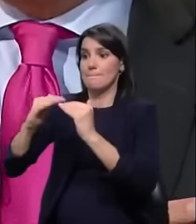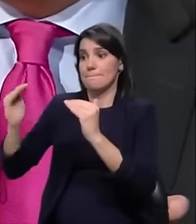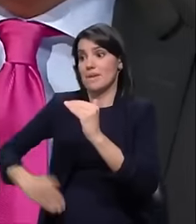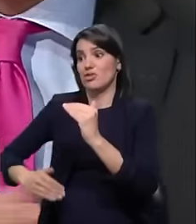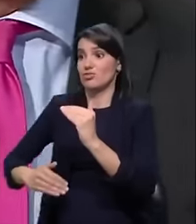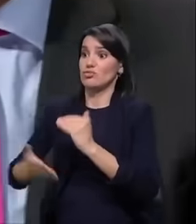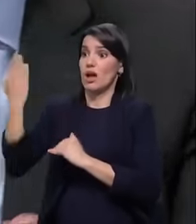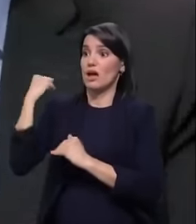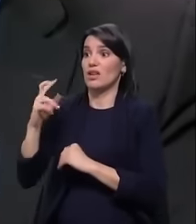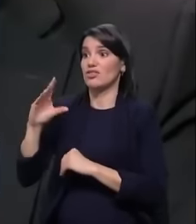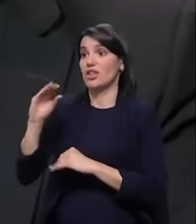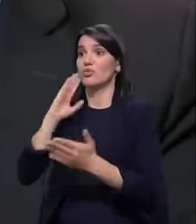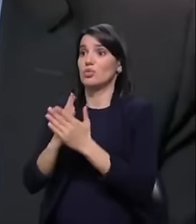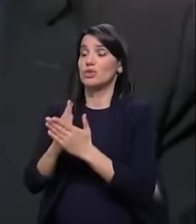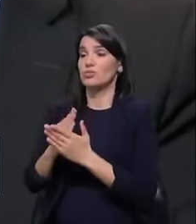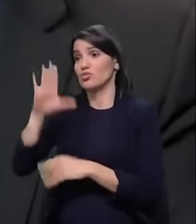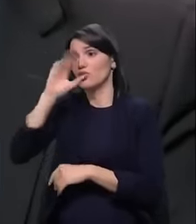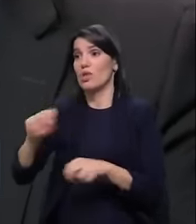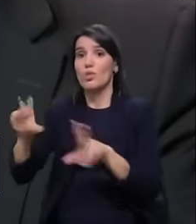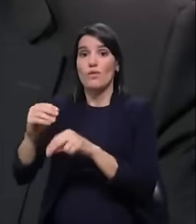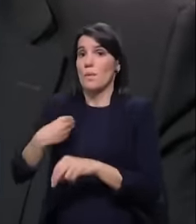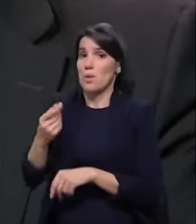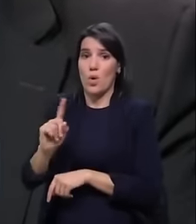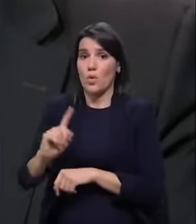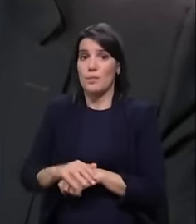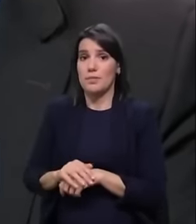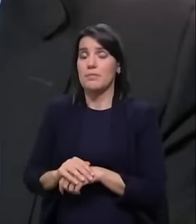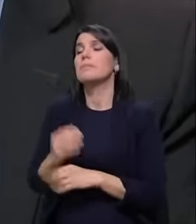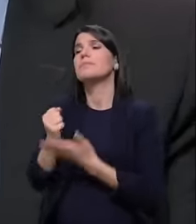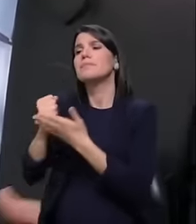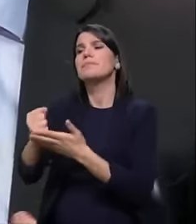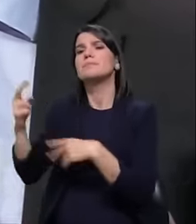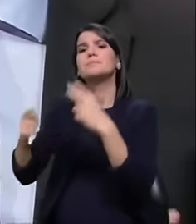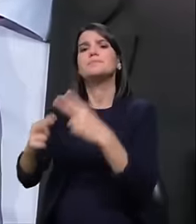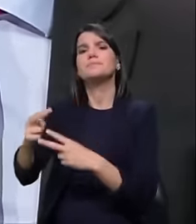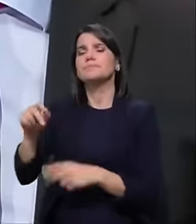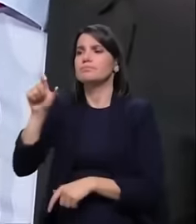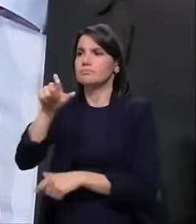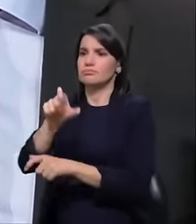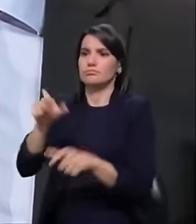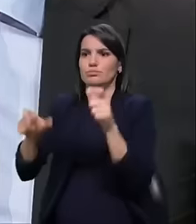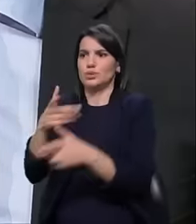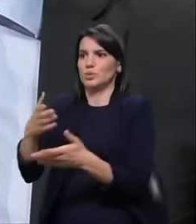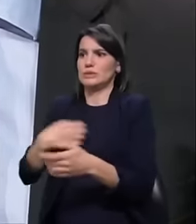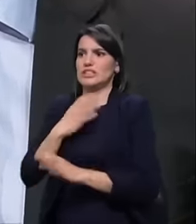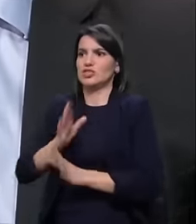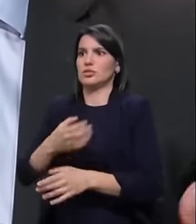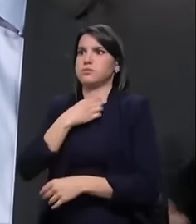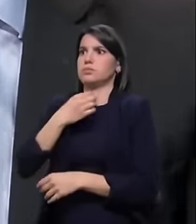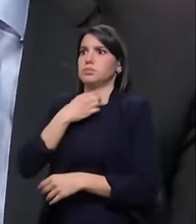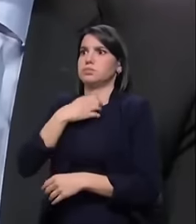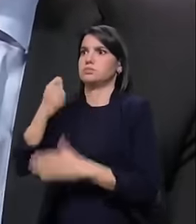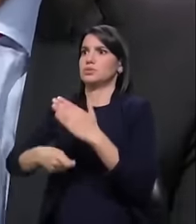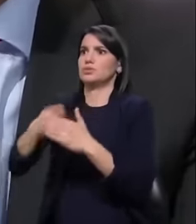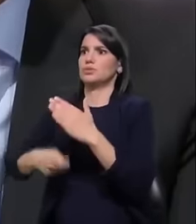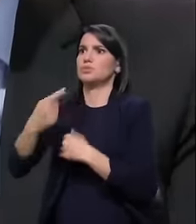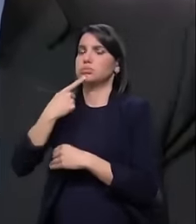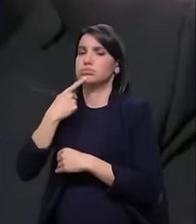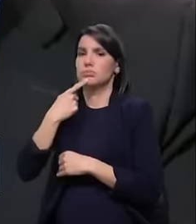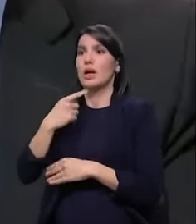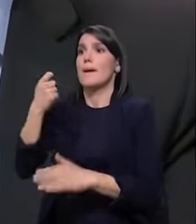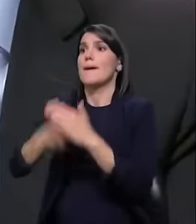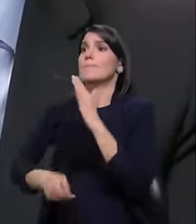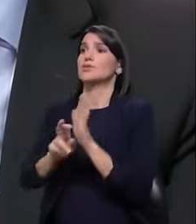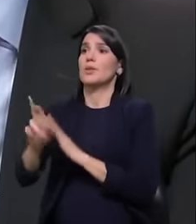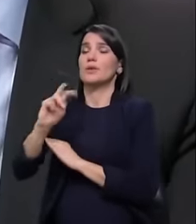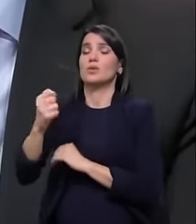década do Estado Novo, não se preocupa com isso. Não se preocupa em dar benefícios fiscais a quem já sente completamente atolado em impostos. A carga fiscal passou os